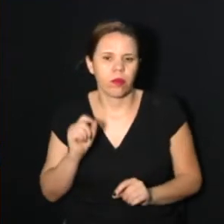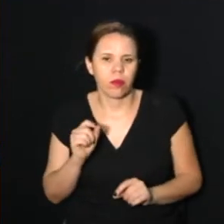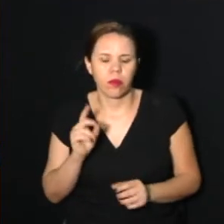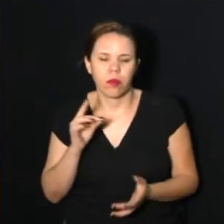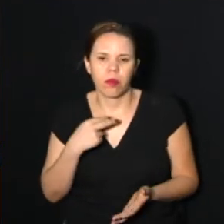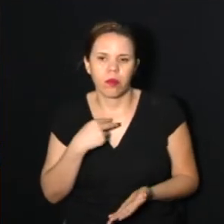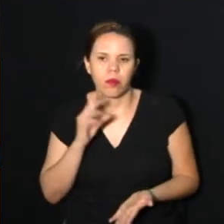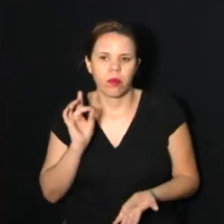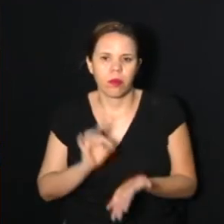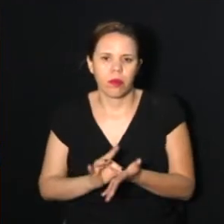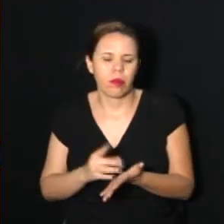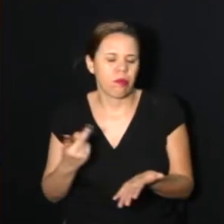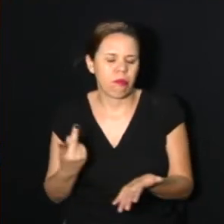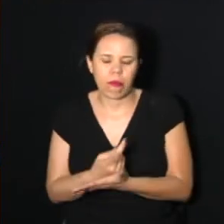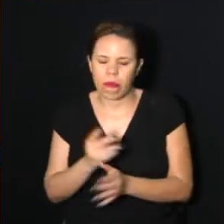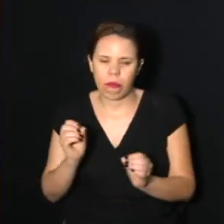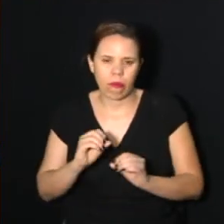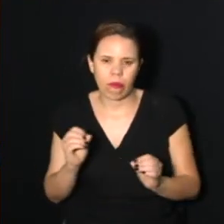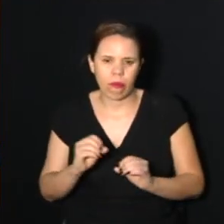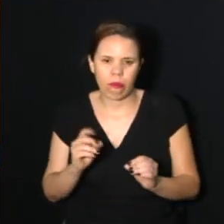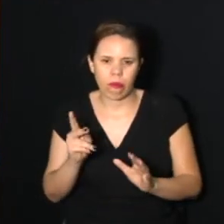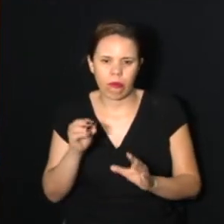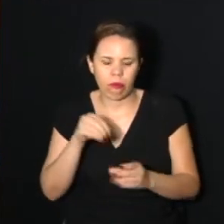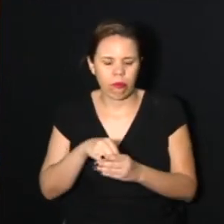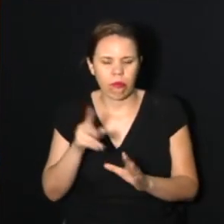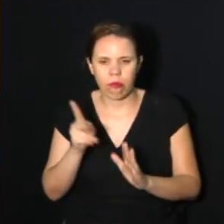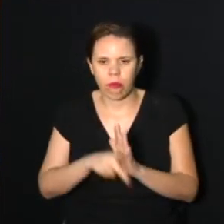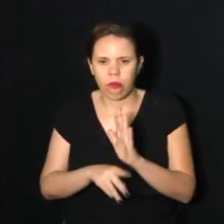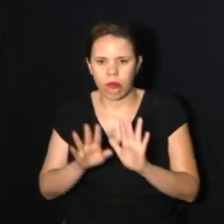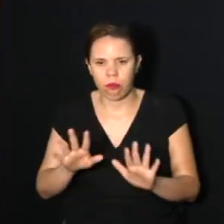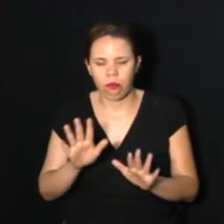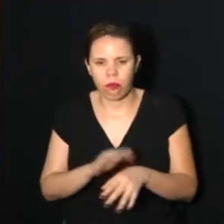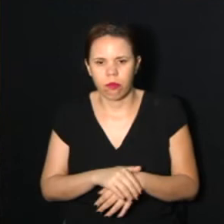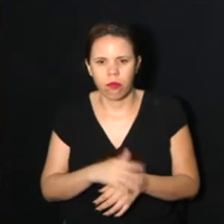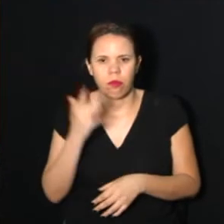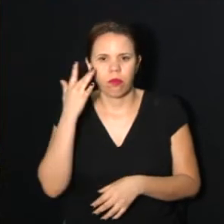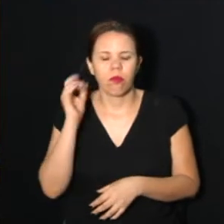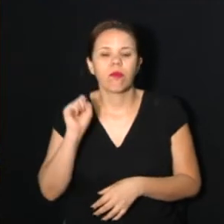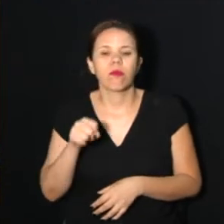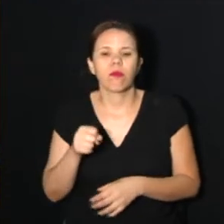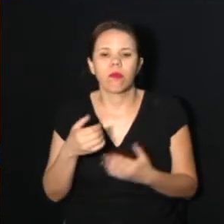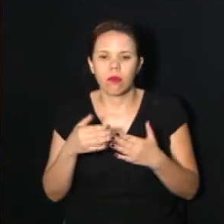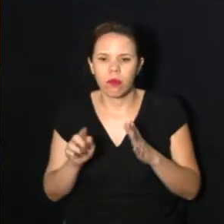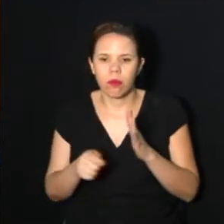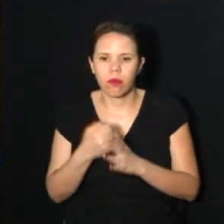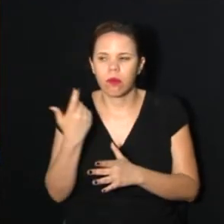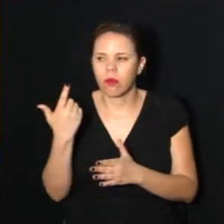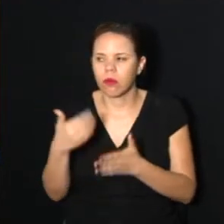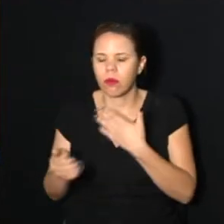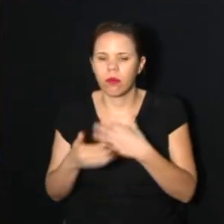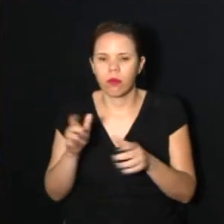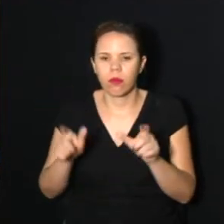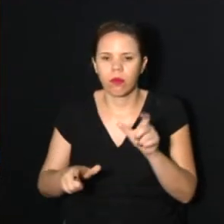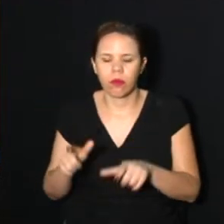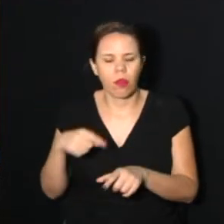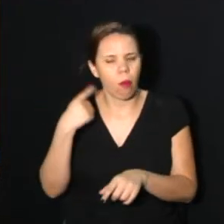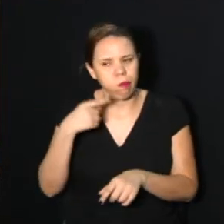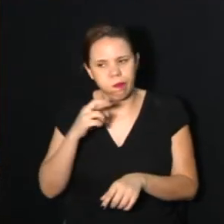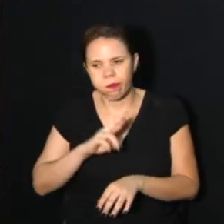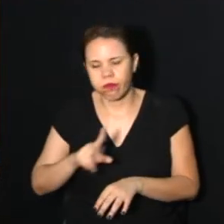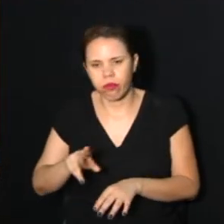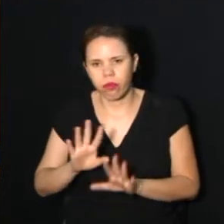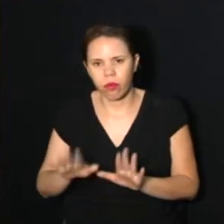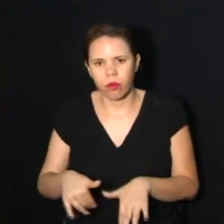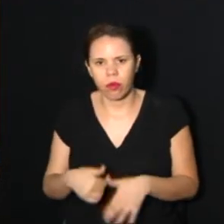nenhuma mácula, não teve nenhuma má índole, no sentido de eu achei por bem deliberar para qualquer outro membro que não fosse advogado, para